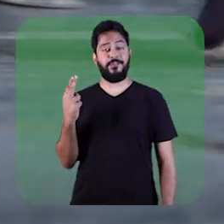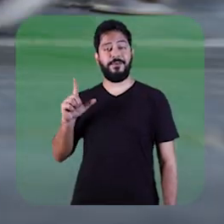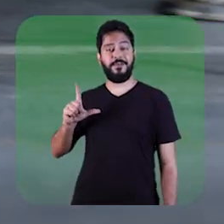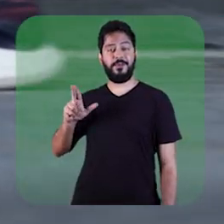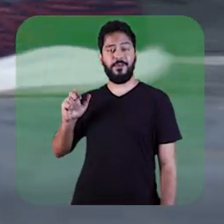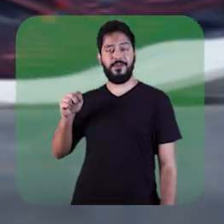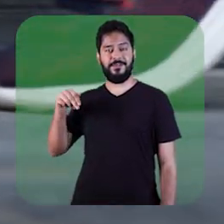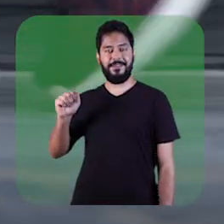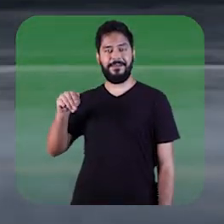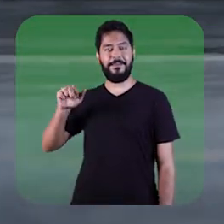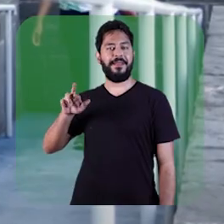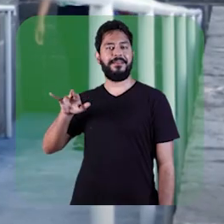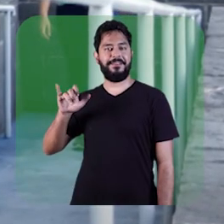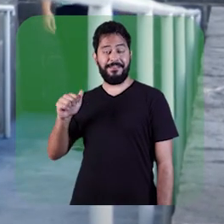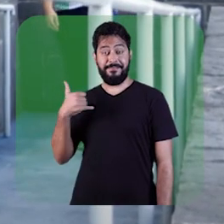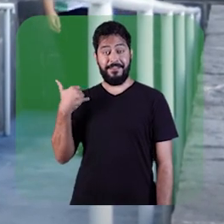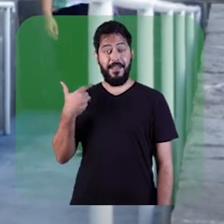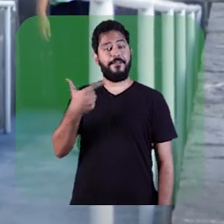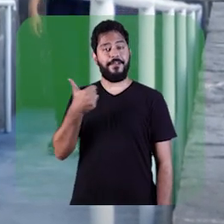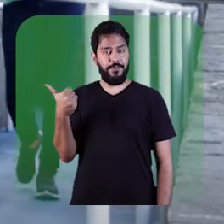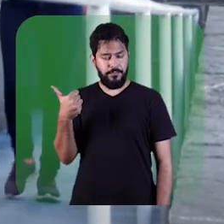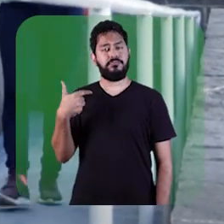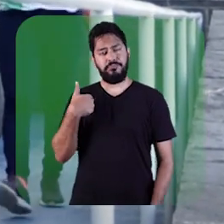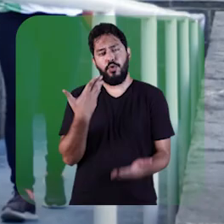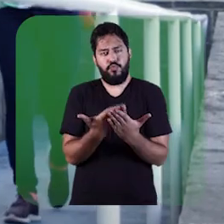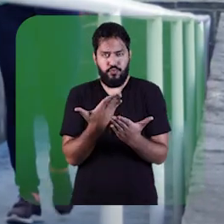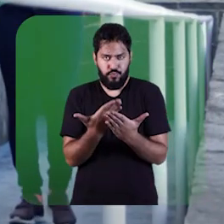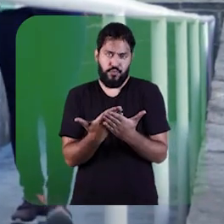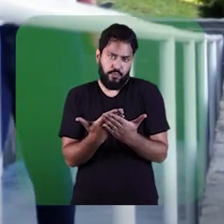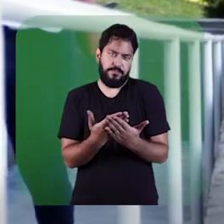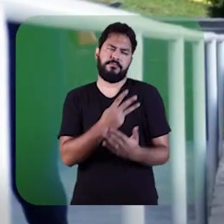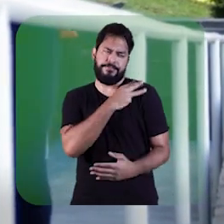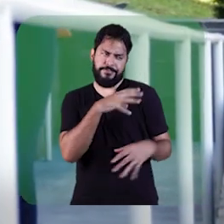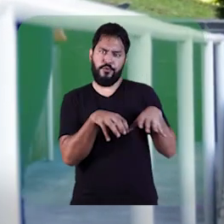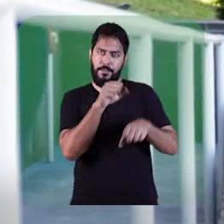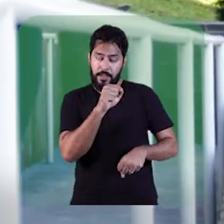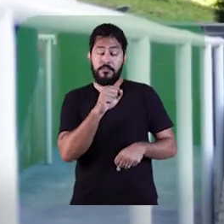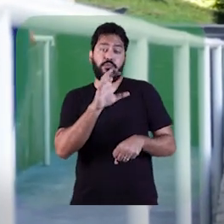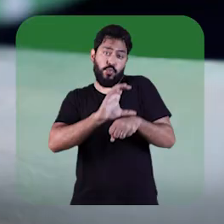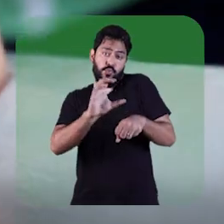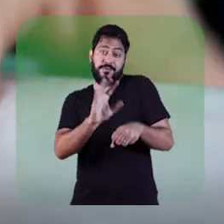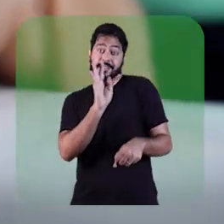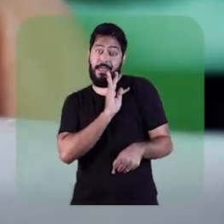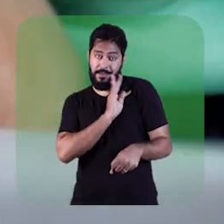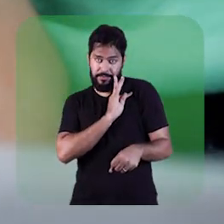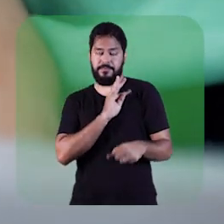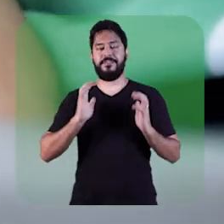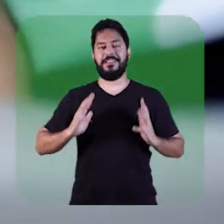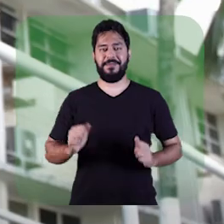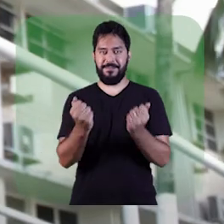Meu nome é Luana Maria, eu tenho 21 anos, sou estudante do curso técnico subsequente, né, em saneamento